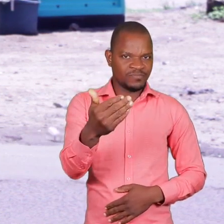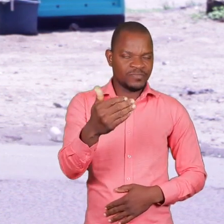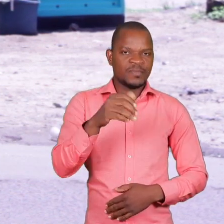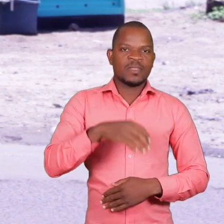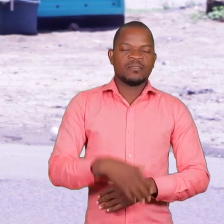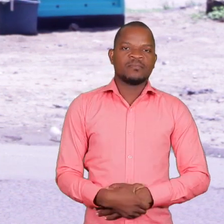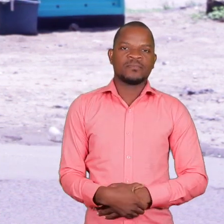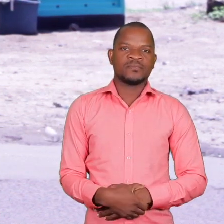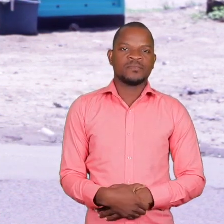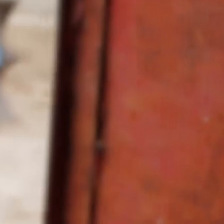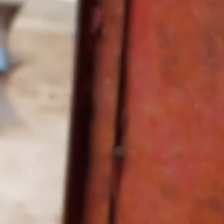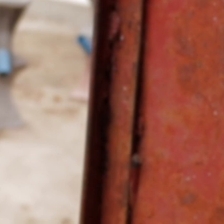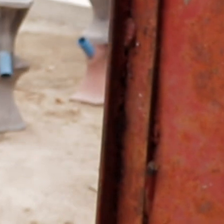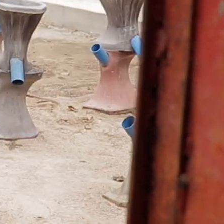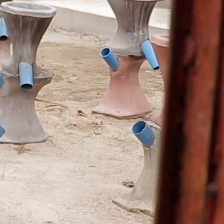na reportagem a seguir.